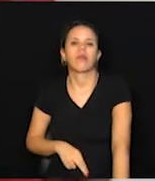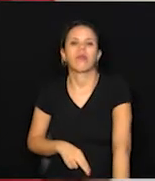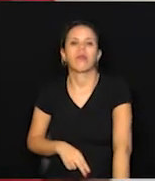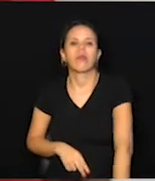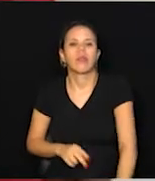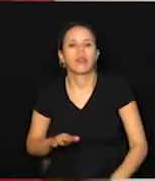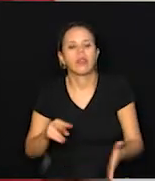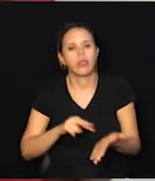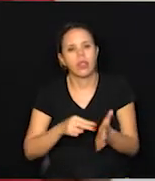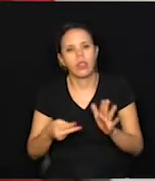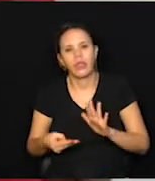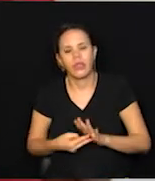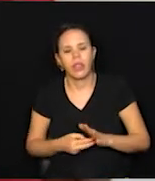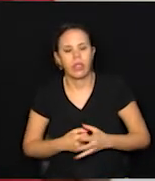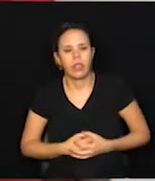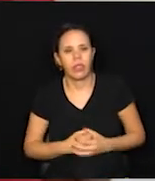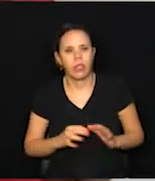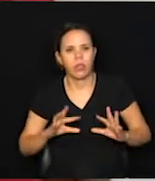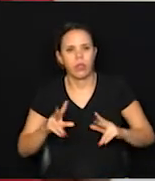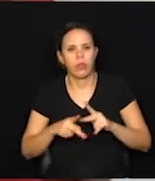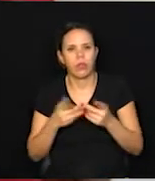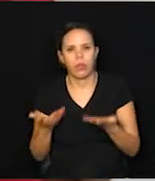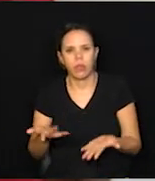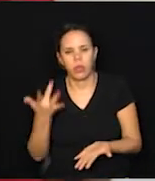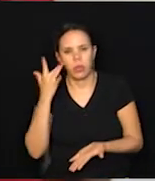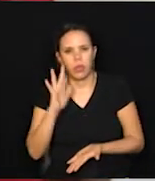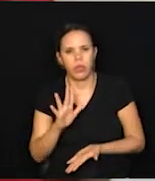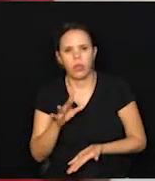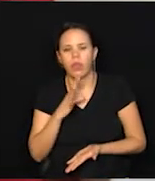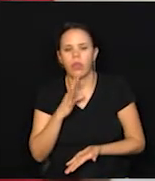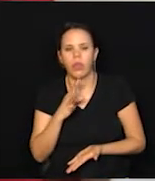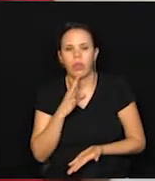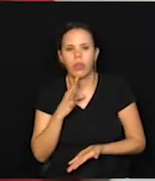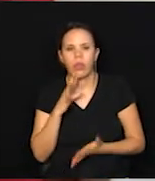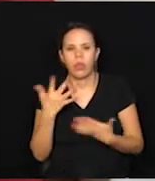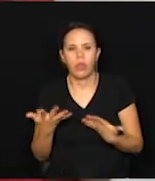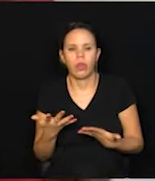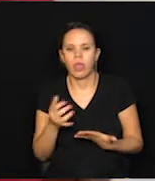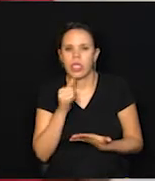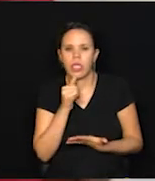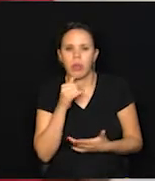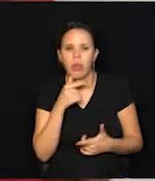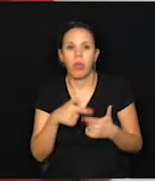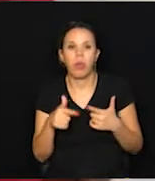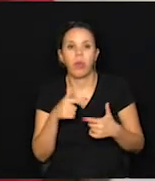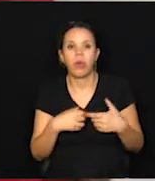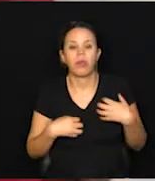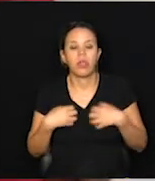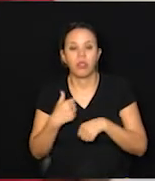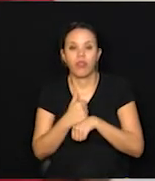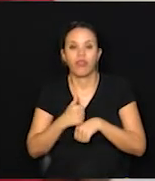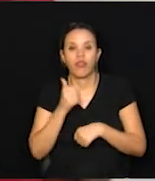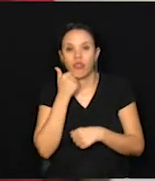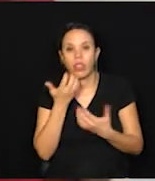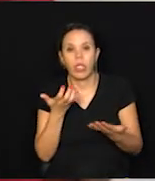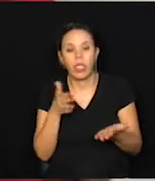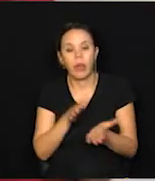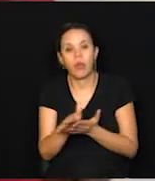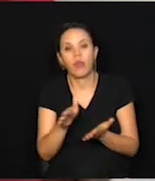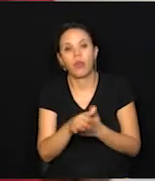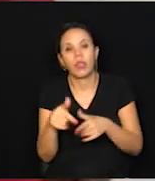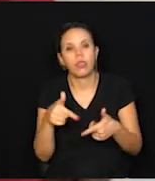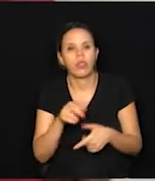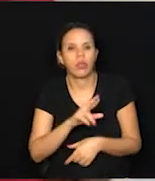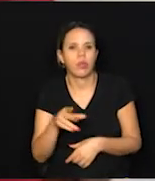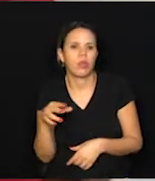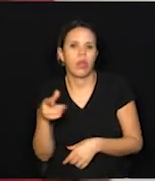quando você... Todos aqui, eu não sei se conhecem qual é o drama de um cientista quando ele quer publicar um trabalho. Não é assim, a